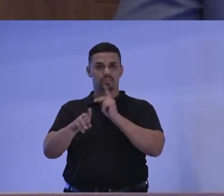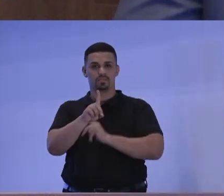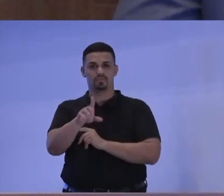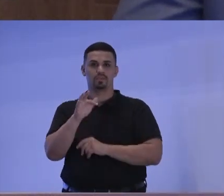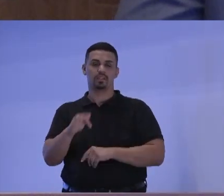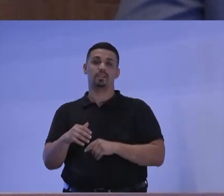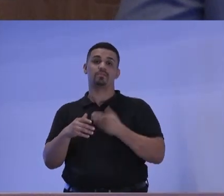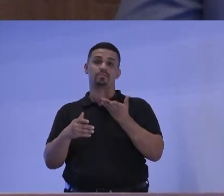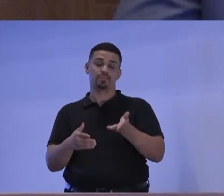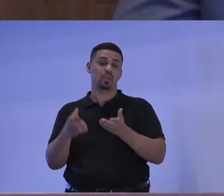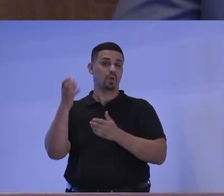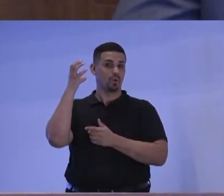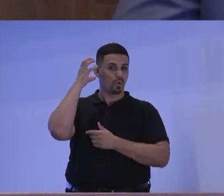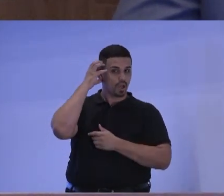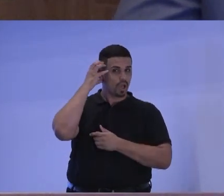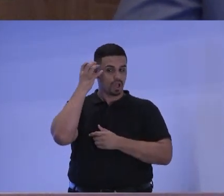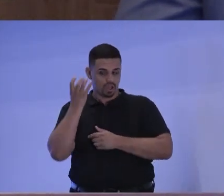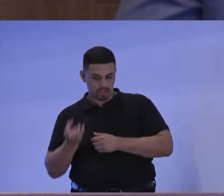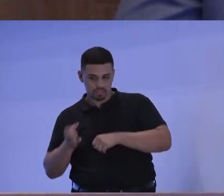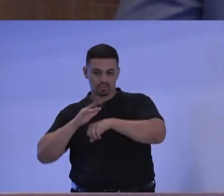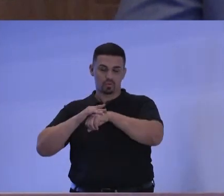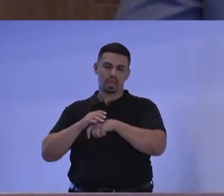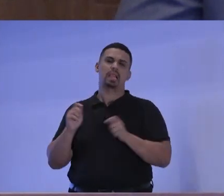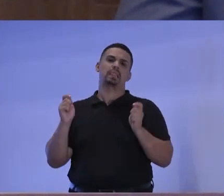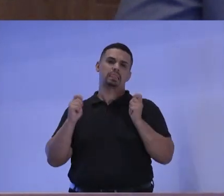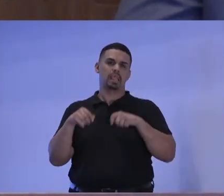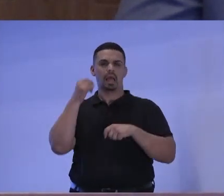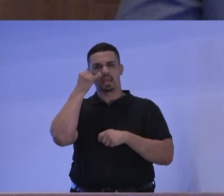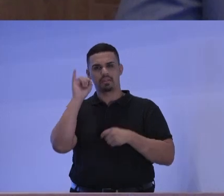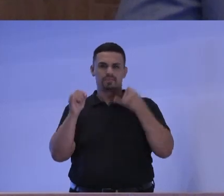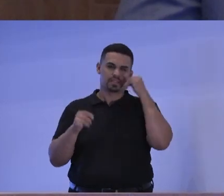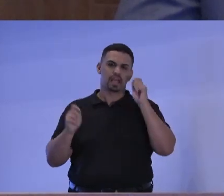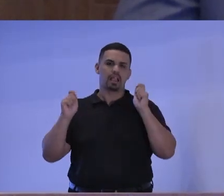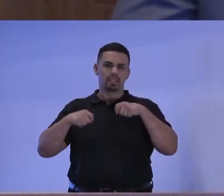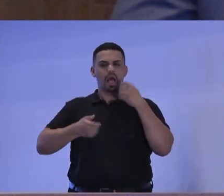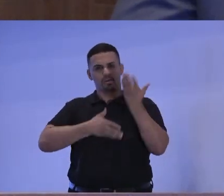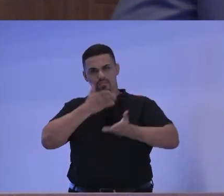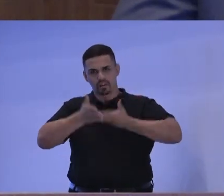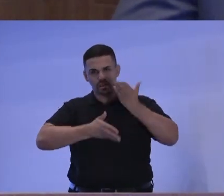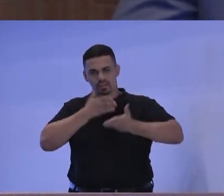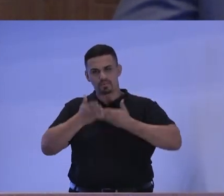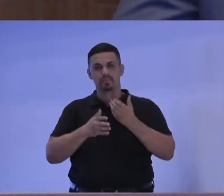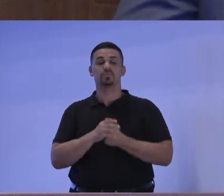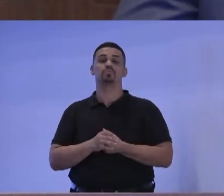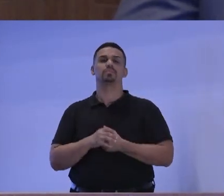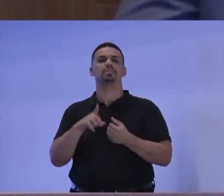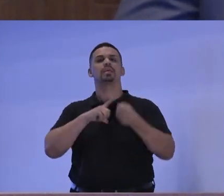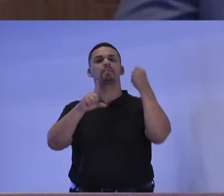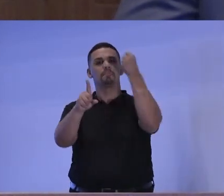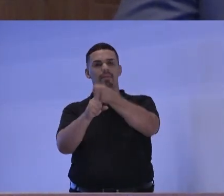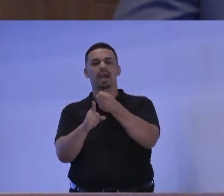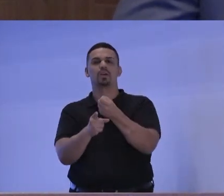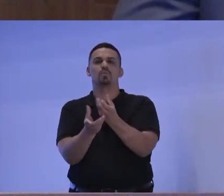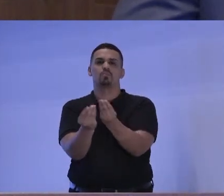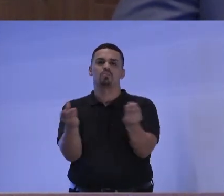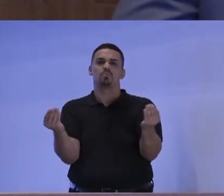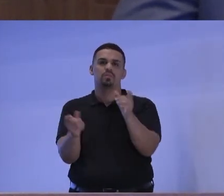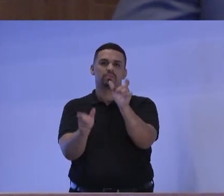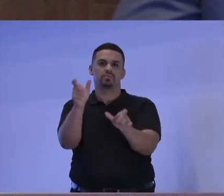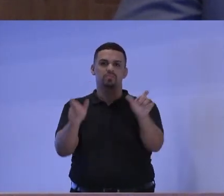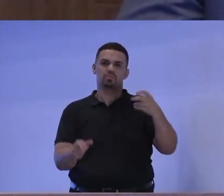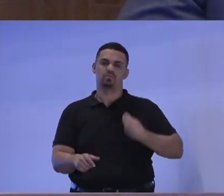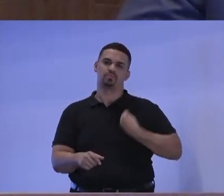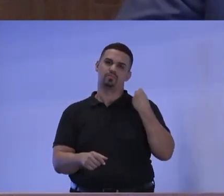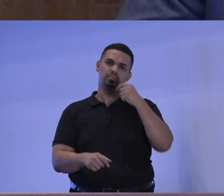prevenível e tratável, ainda impacta milhares de vidas no Brasil, segundo país com maior número de